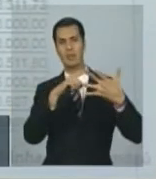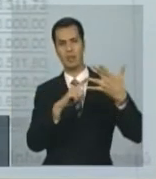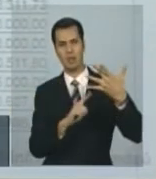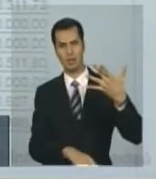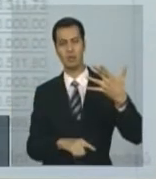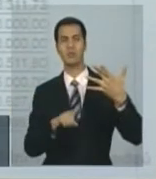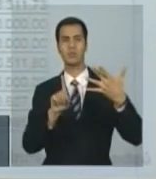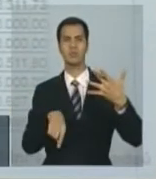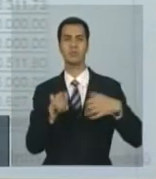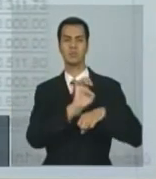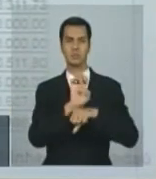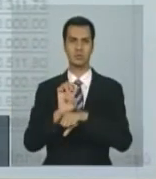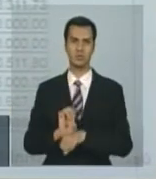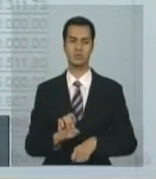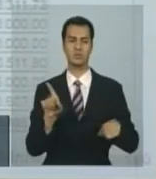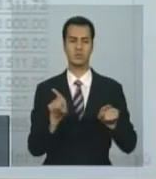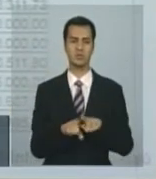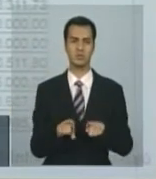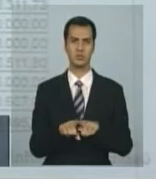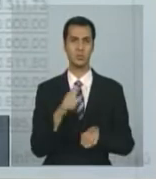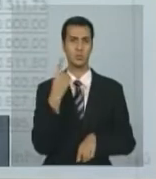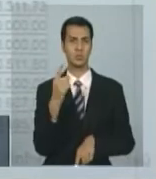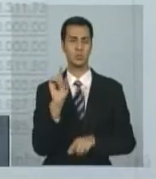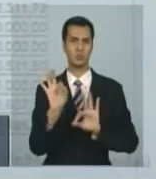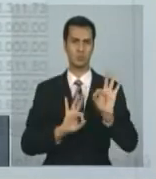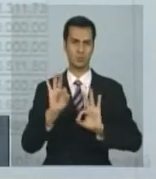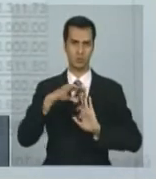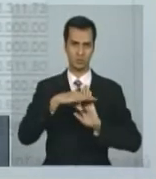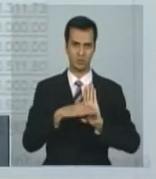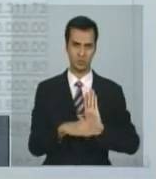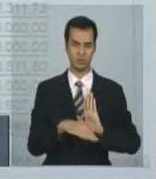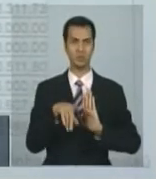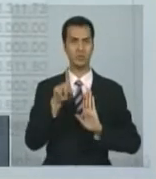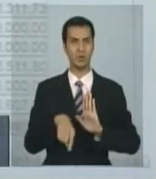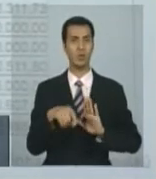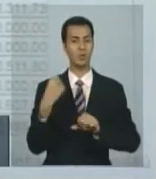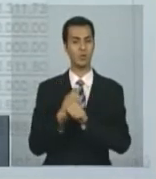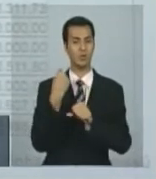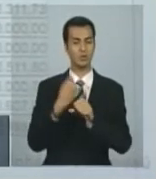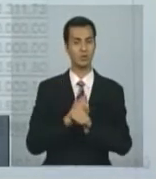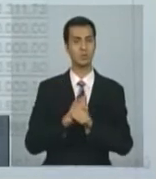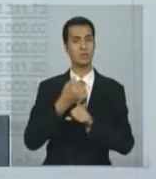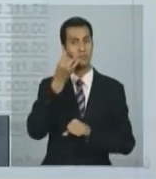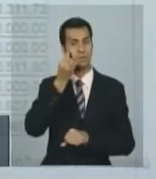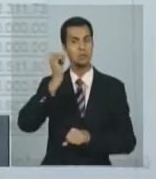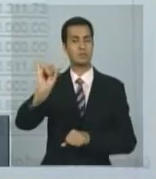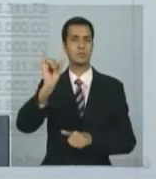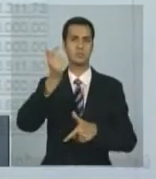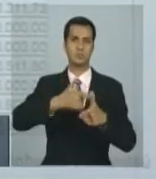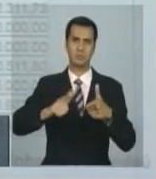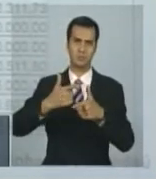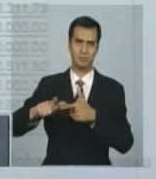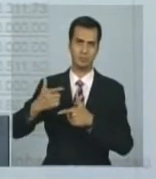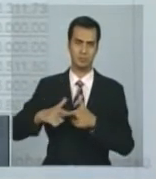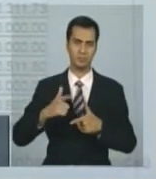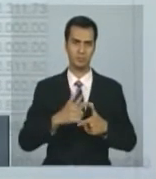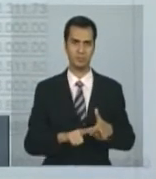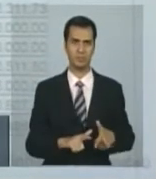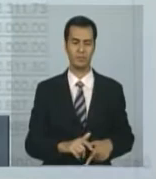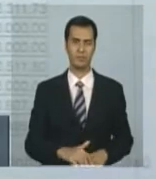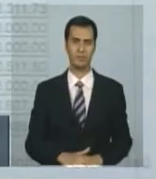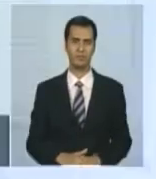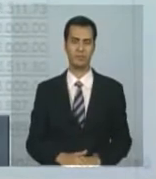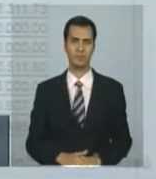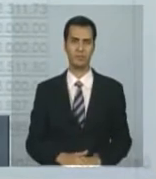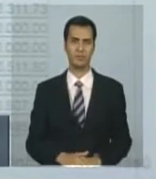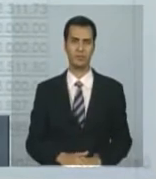foram selecionados com obras de prevenção para efeito de